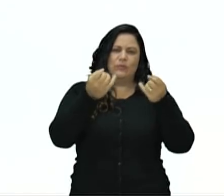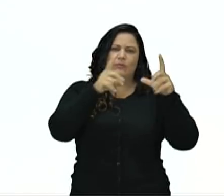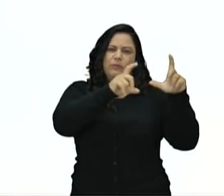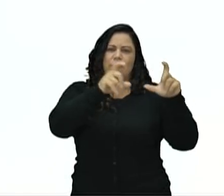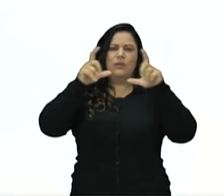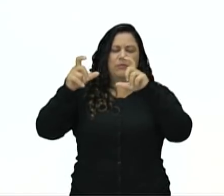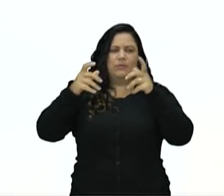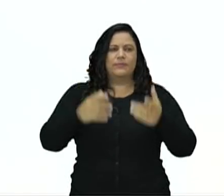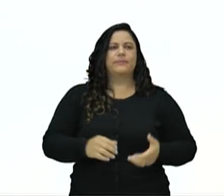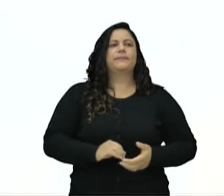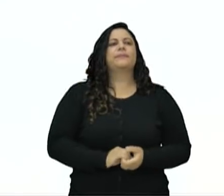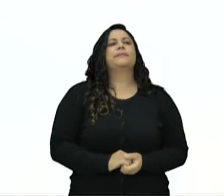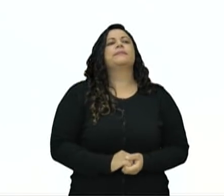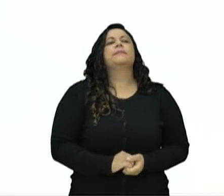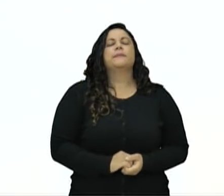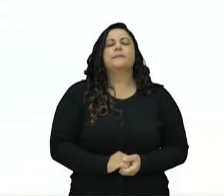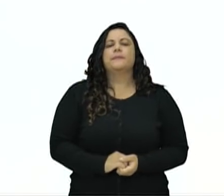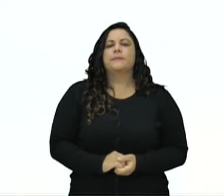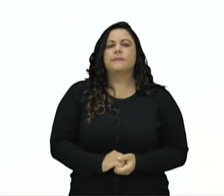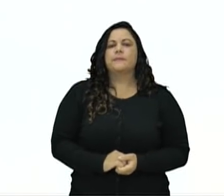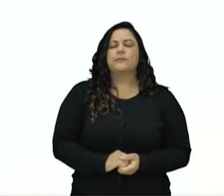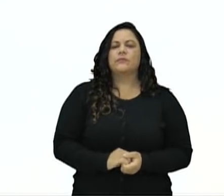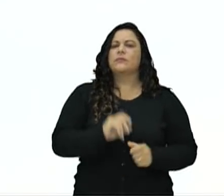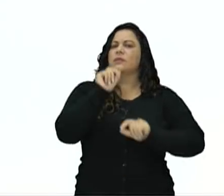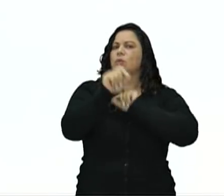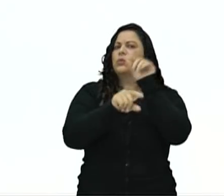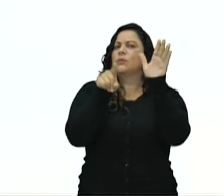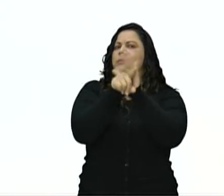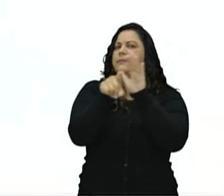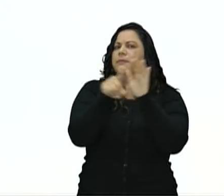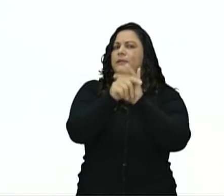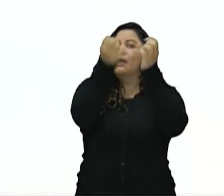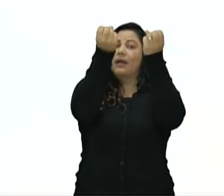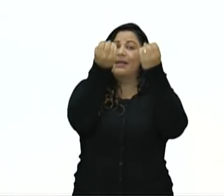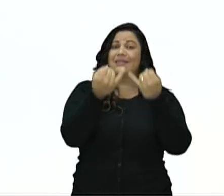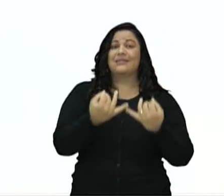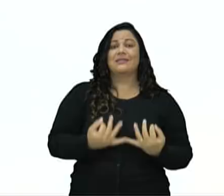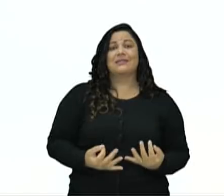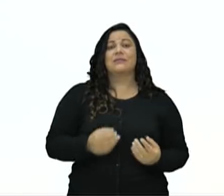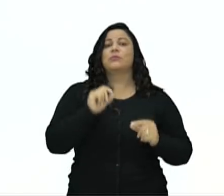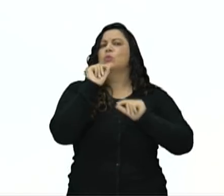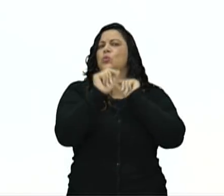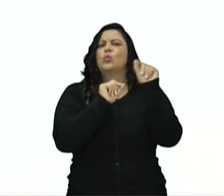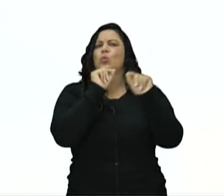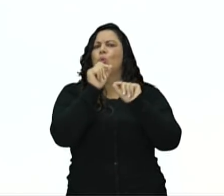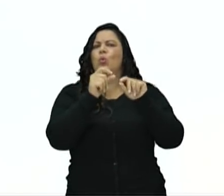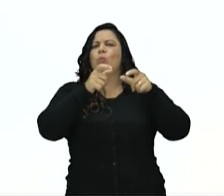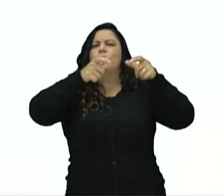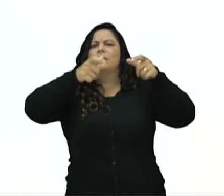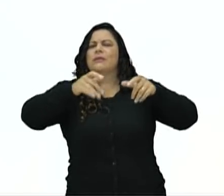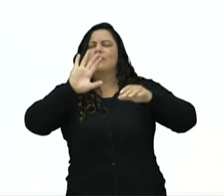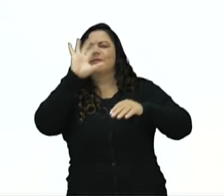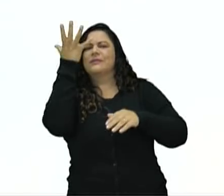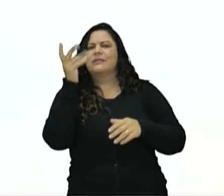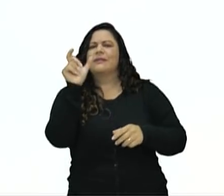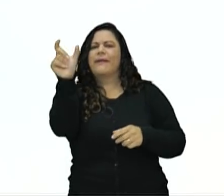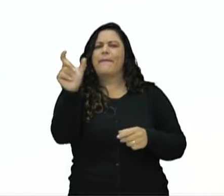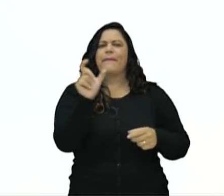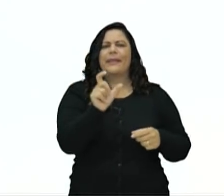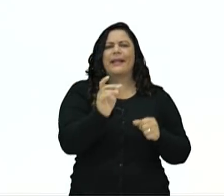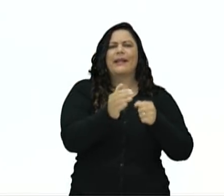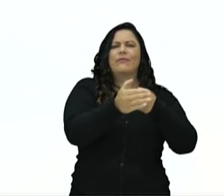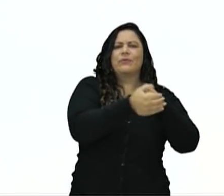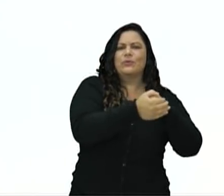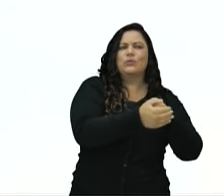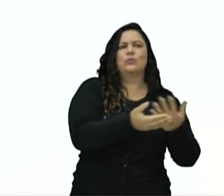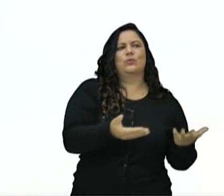do mesmo problema. Então, o que a questão quer de vocês? Explique como ocorreu a elipse. Que palavra ou expressão foi suprimida